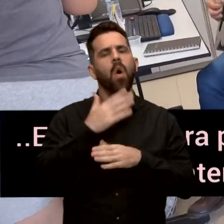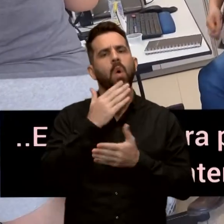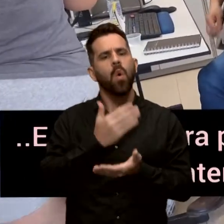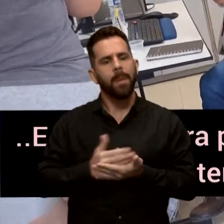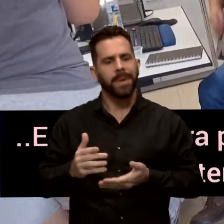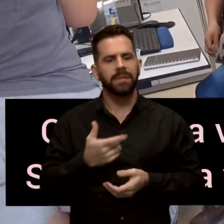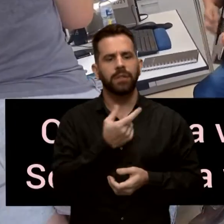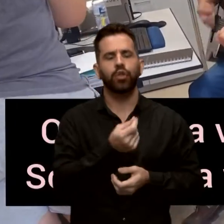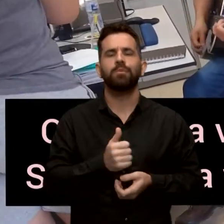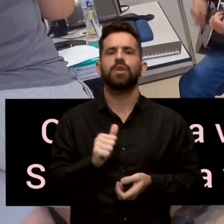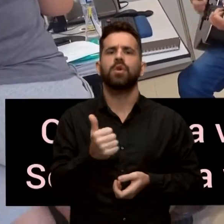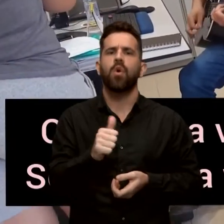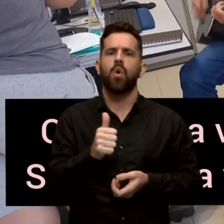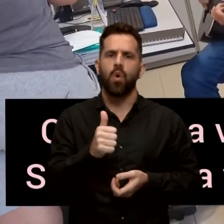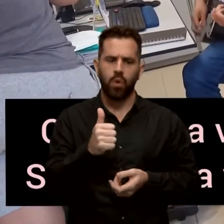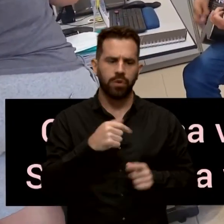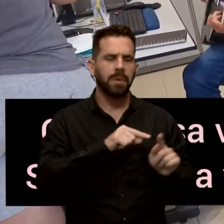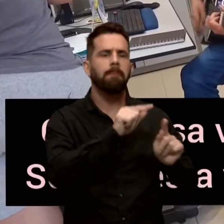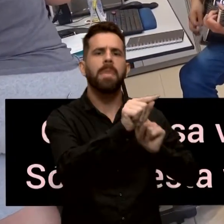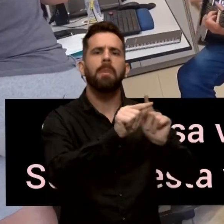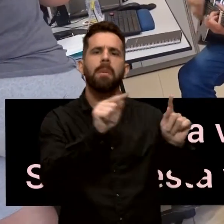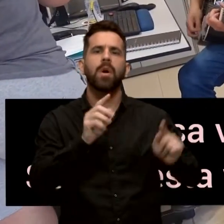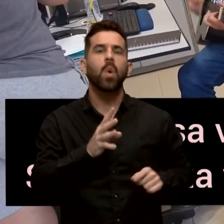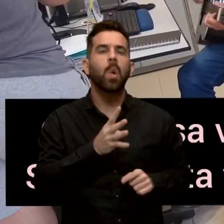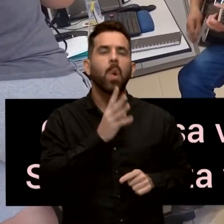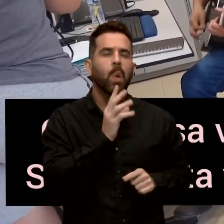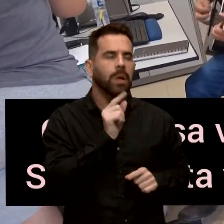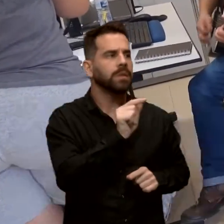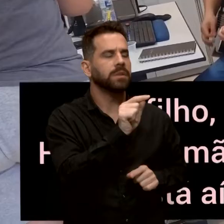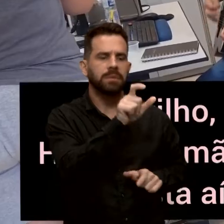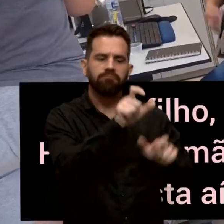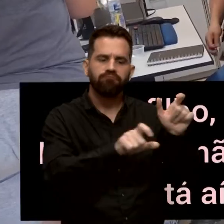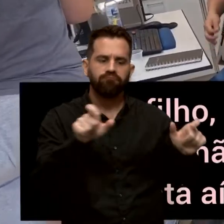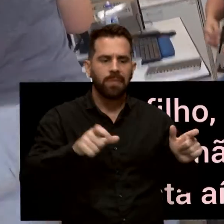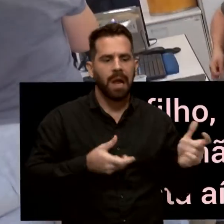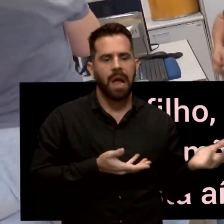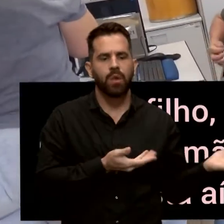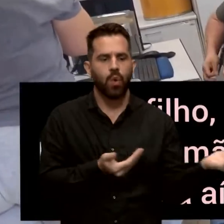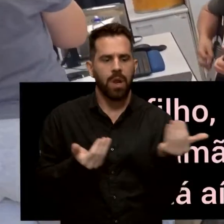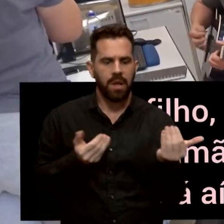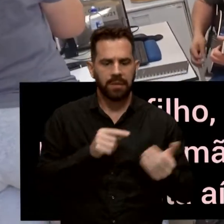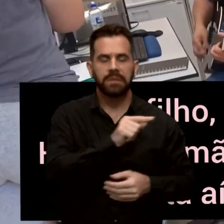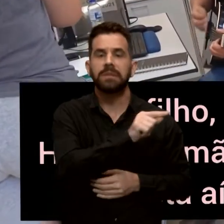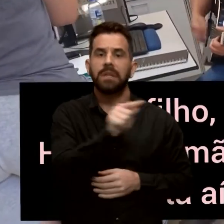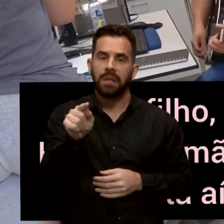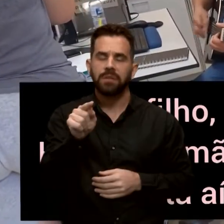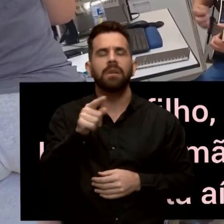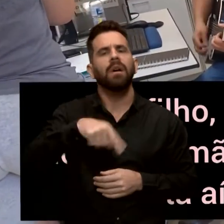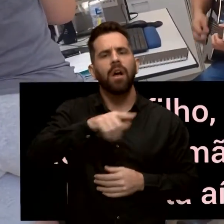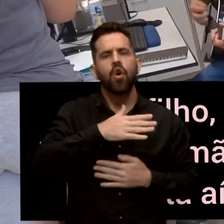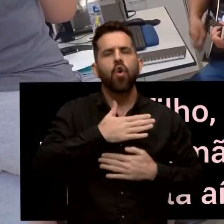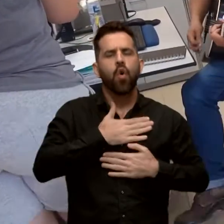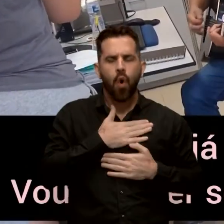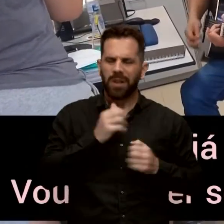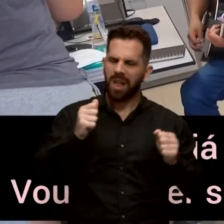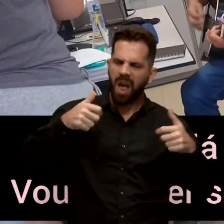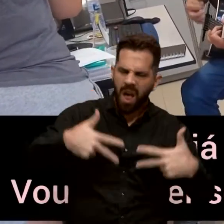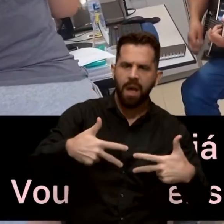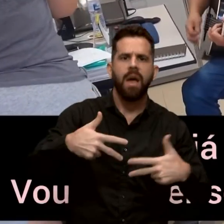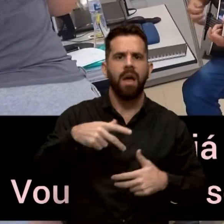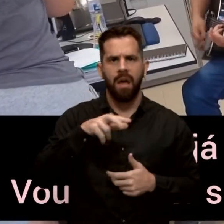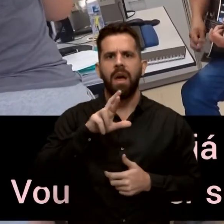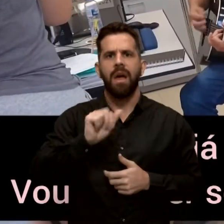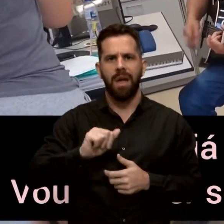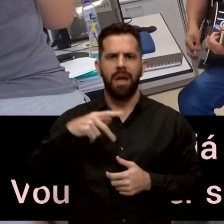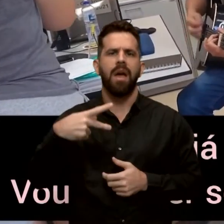2011, conhecendo alguns adolescentes, no CASE, no Centro de Atendimento, que gostavam de cantar rap. E aí eu fiz o